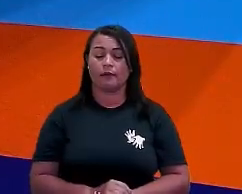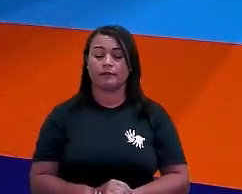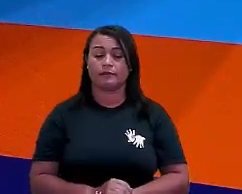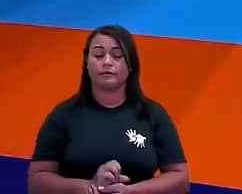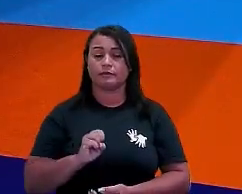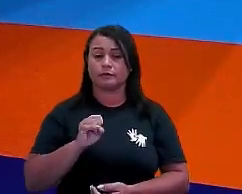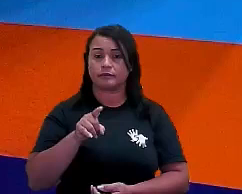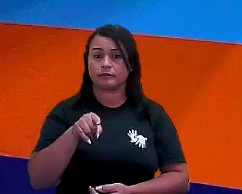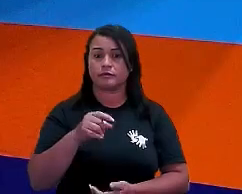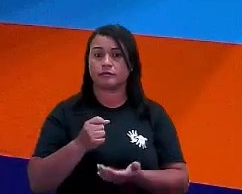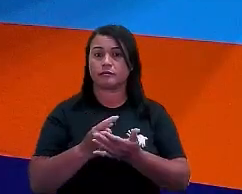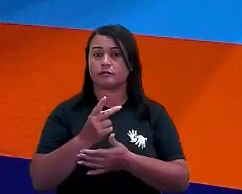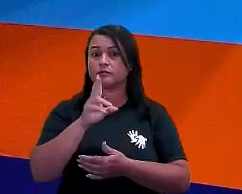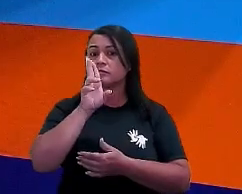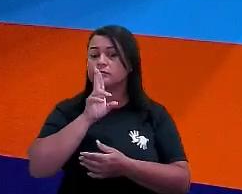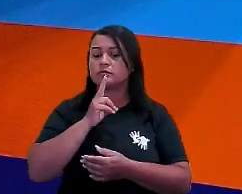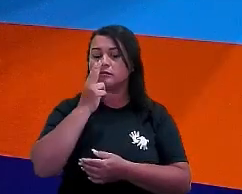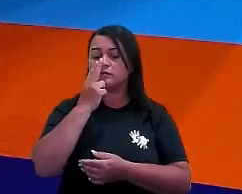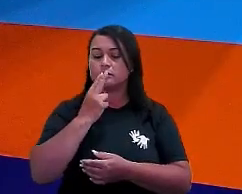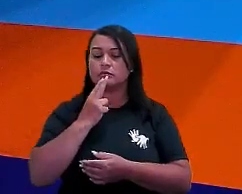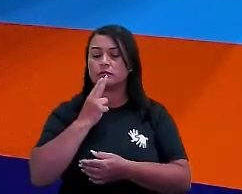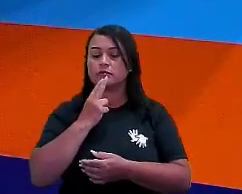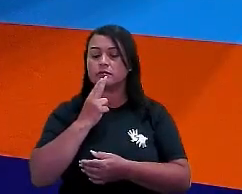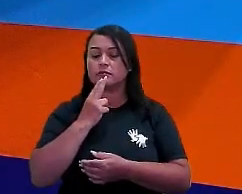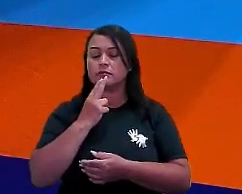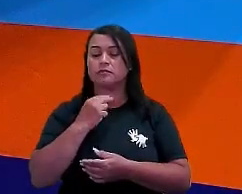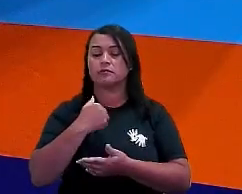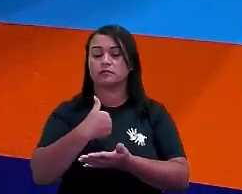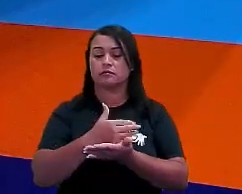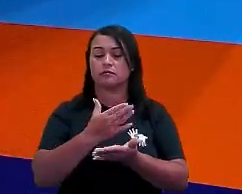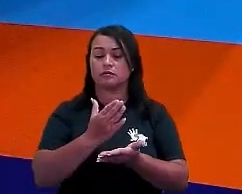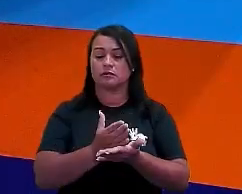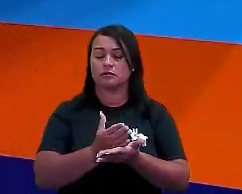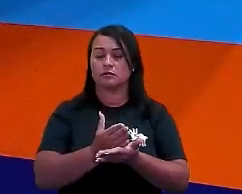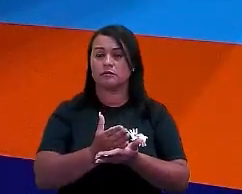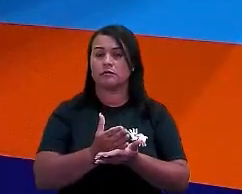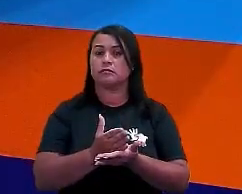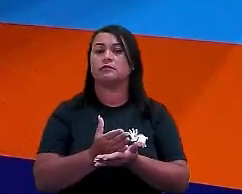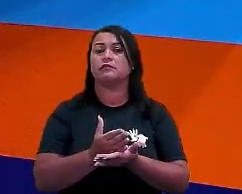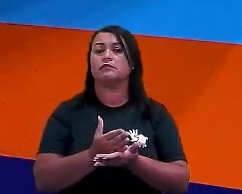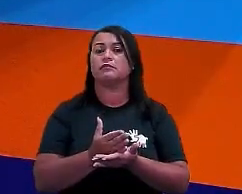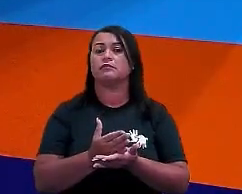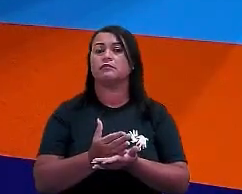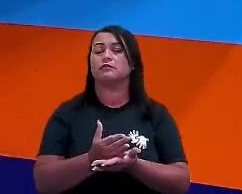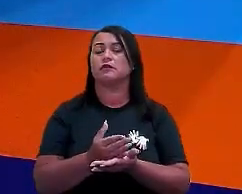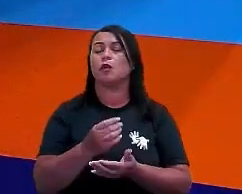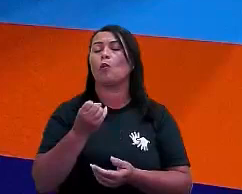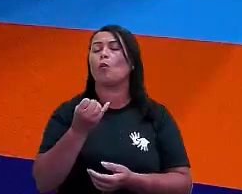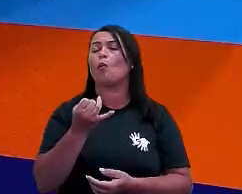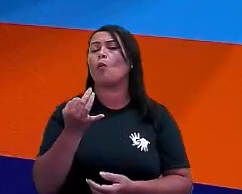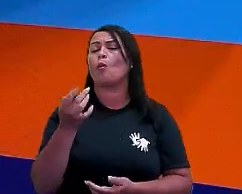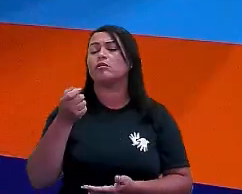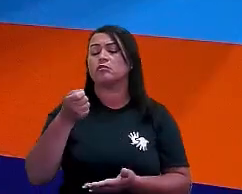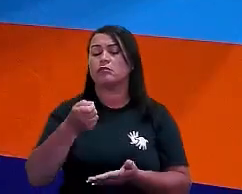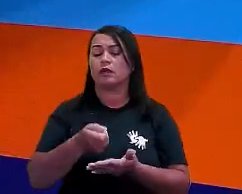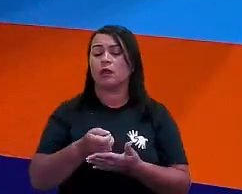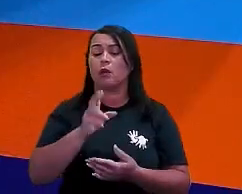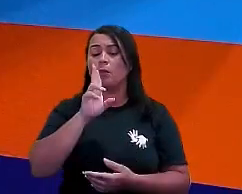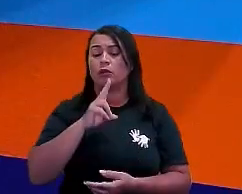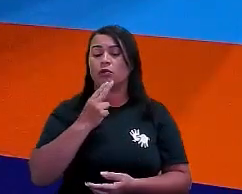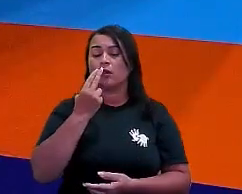Se você comprar um picolé e uma fatia de bolo, quanto gastará?